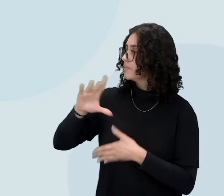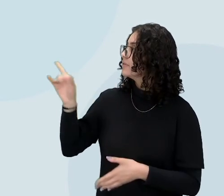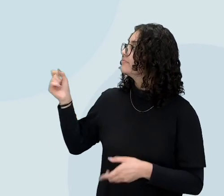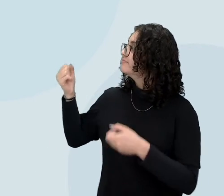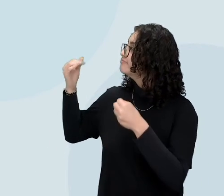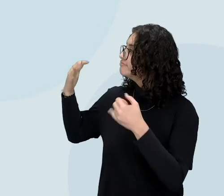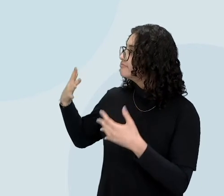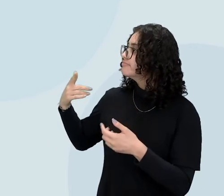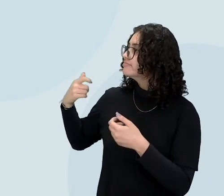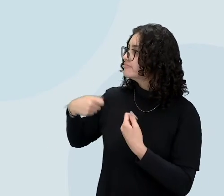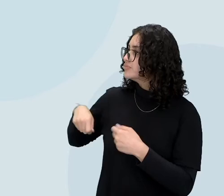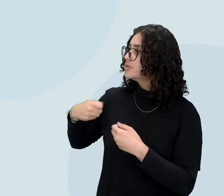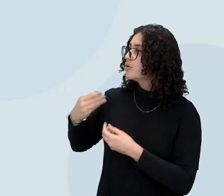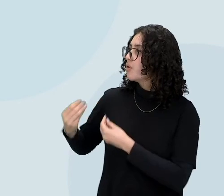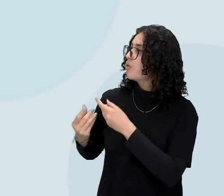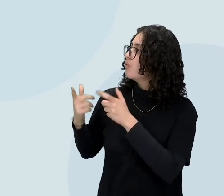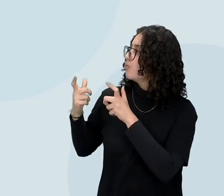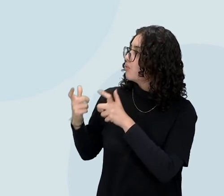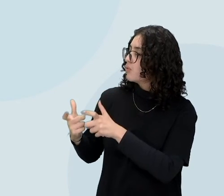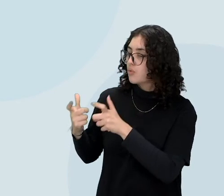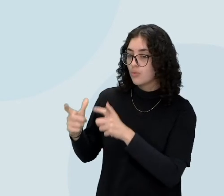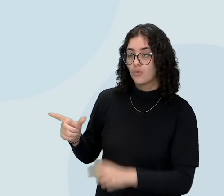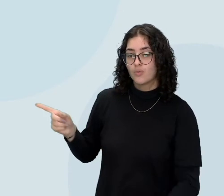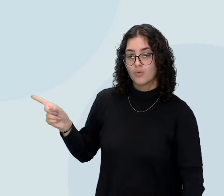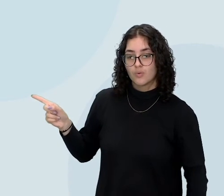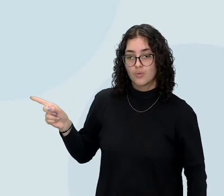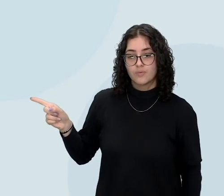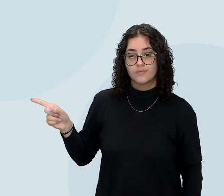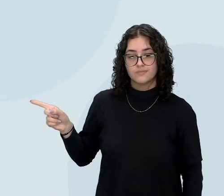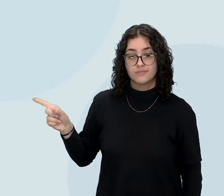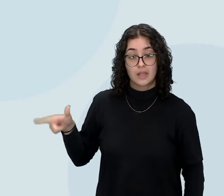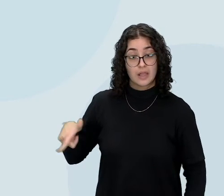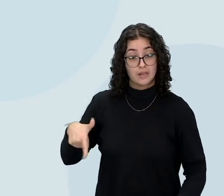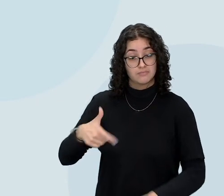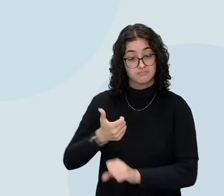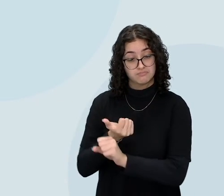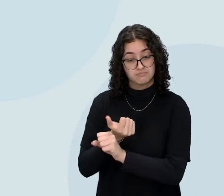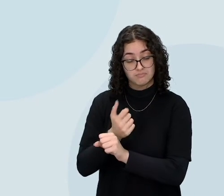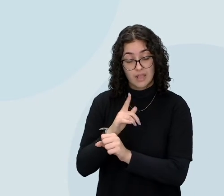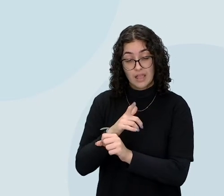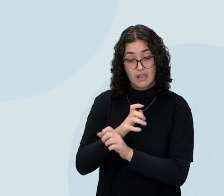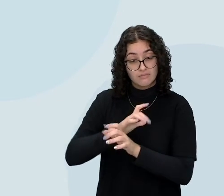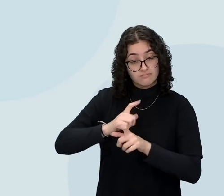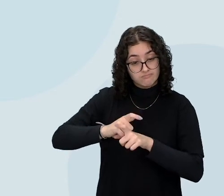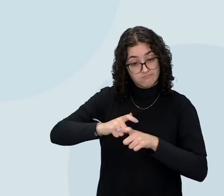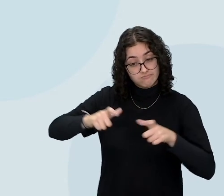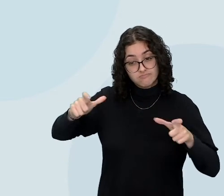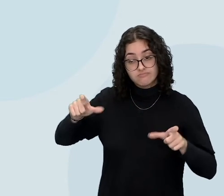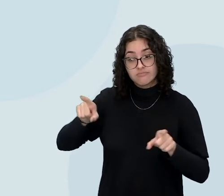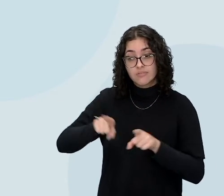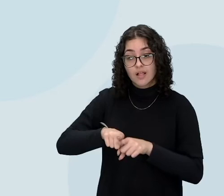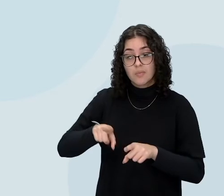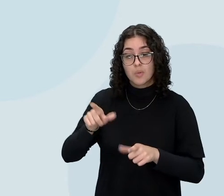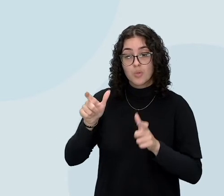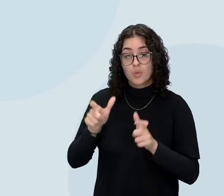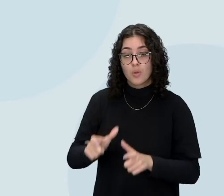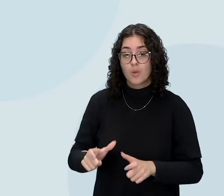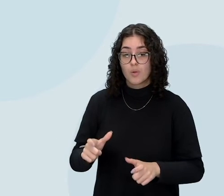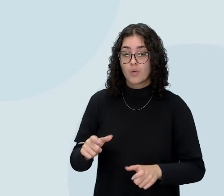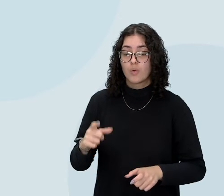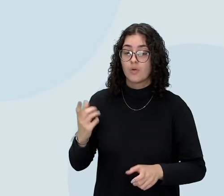e sempre situar qual é a localização aqui do nosso estado, que é gigantesco, e qual é a região que pertence, que a